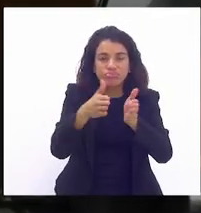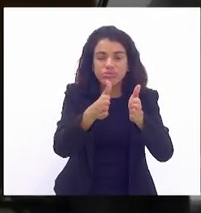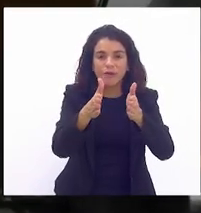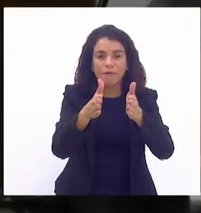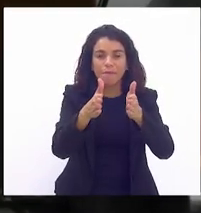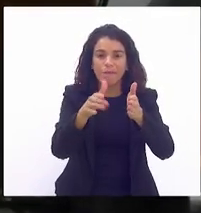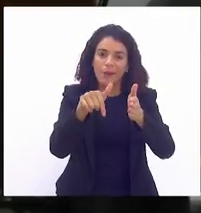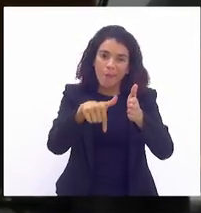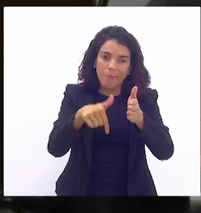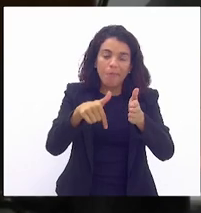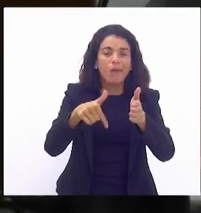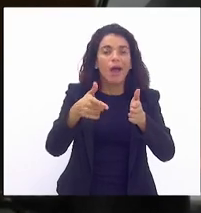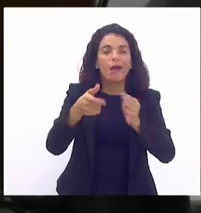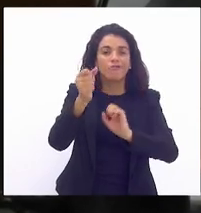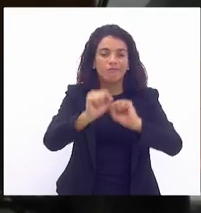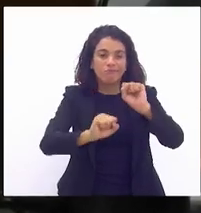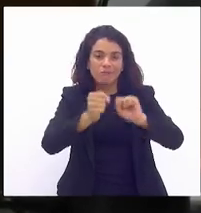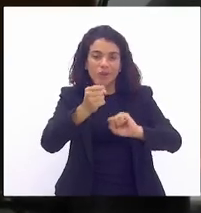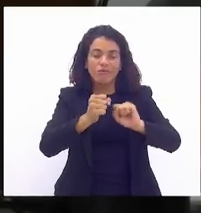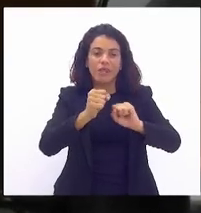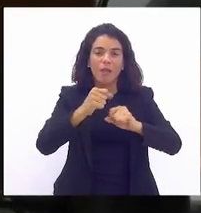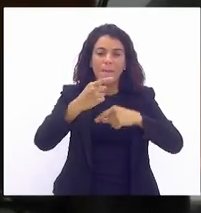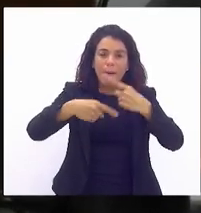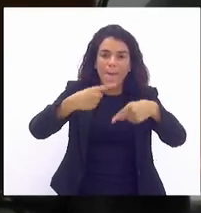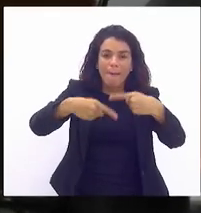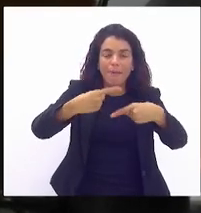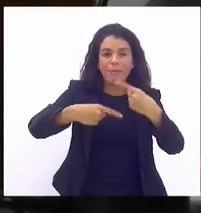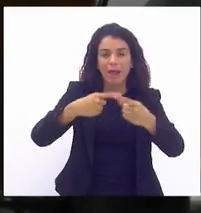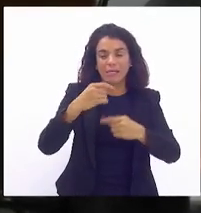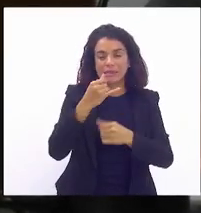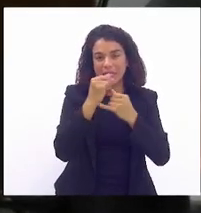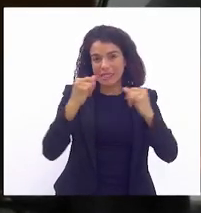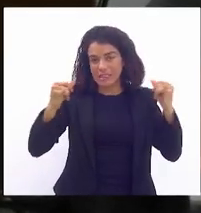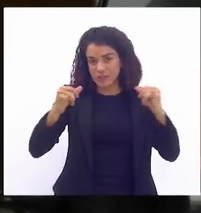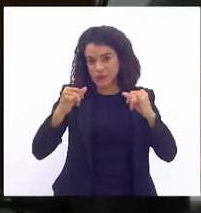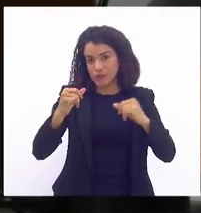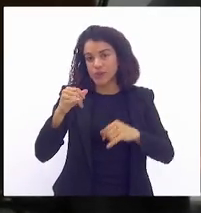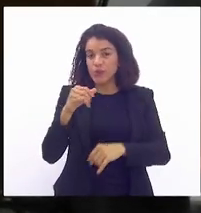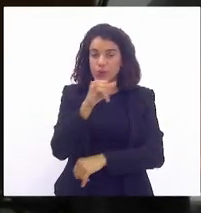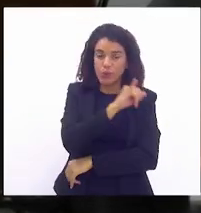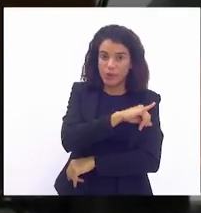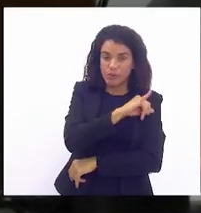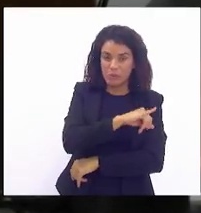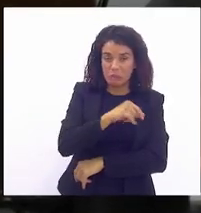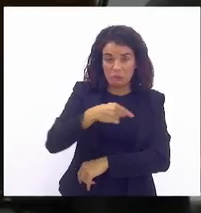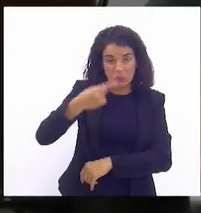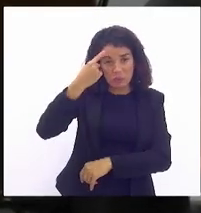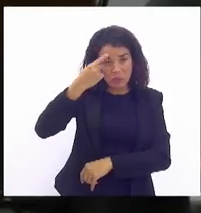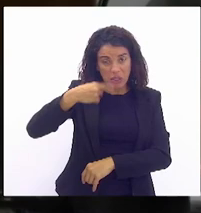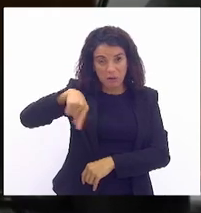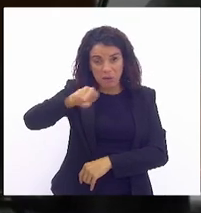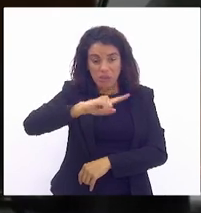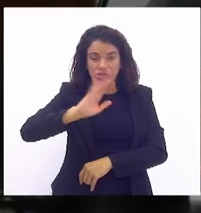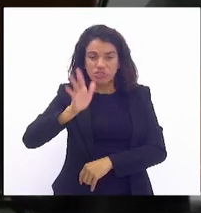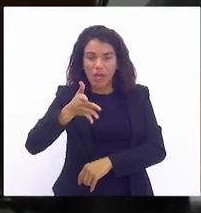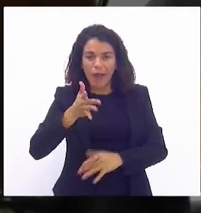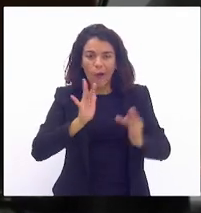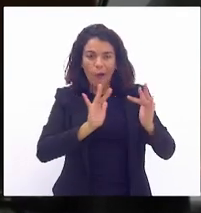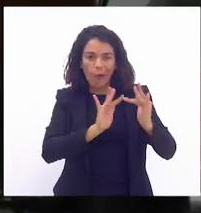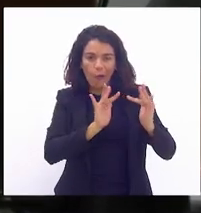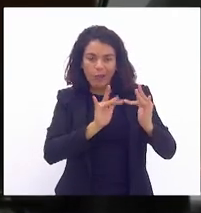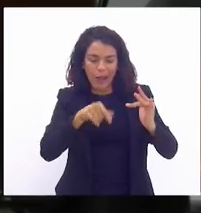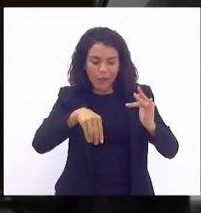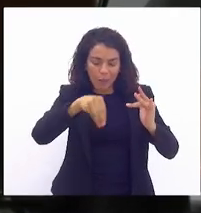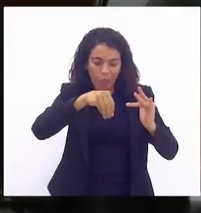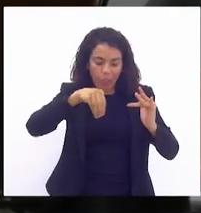para a geração de energia elétrica do rio, para a segurança hídrica do rio. E não sei se os senhores já tiveram contato com essa